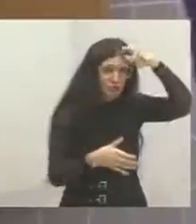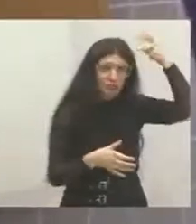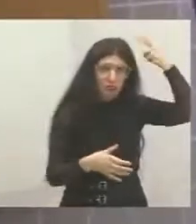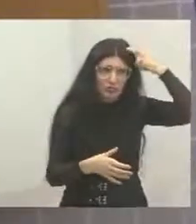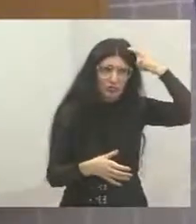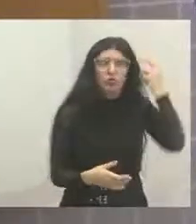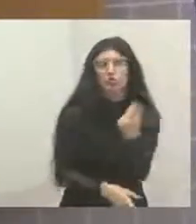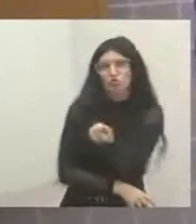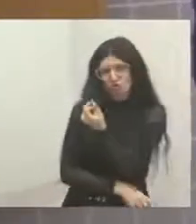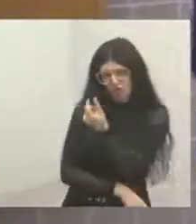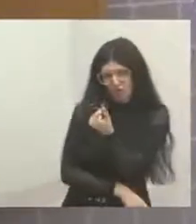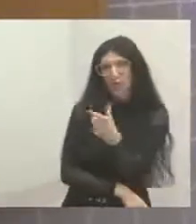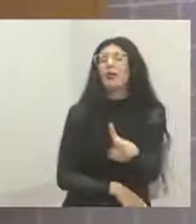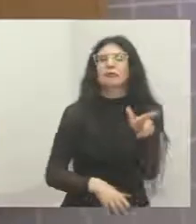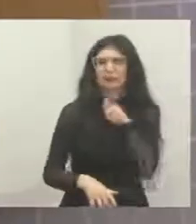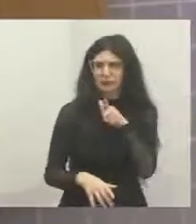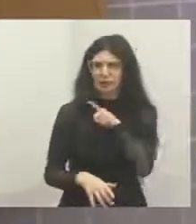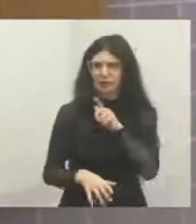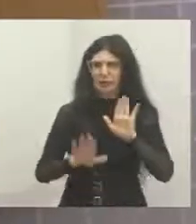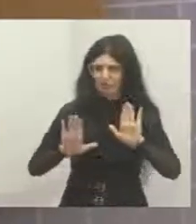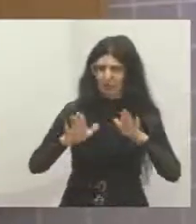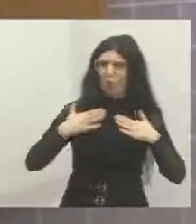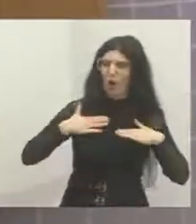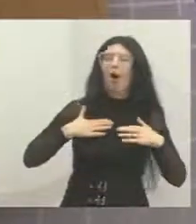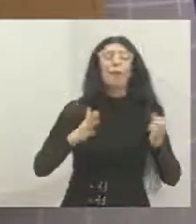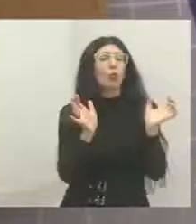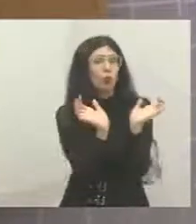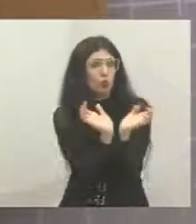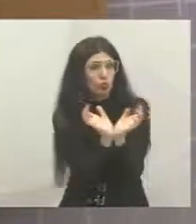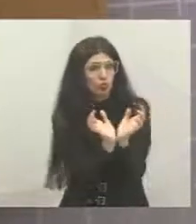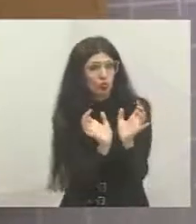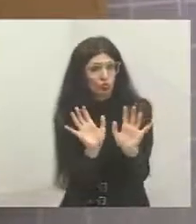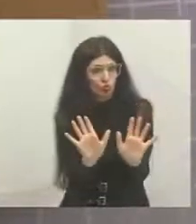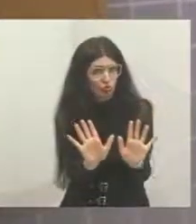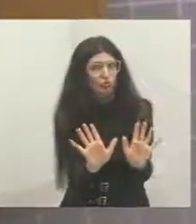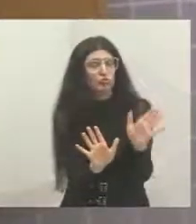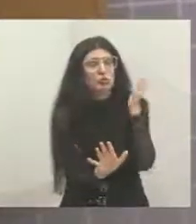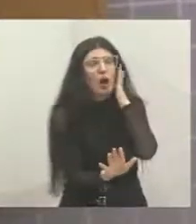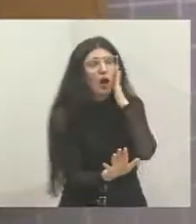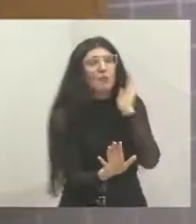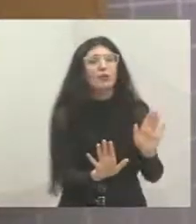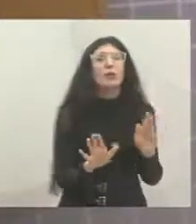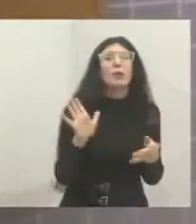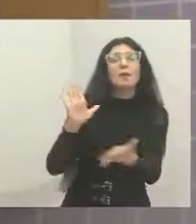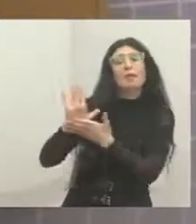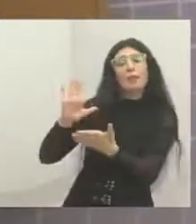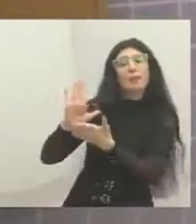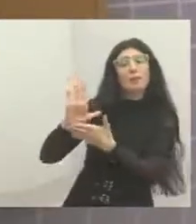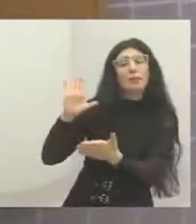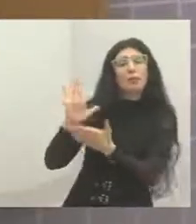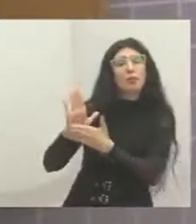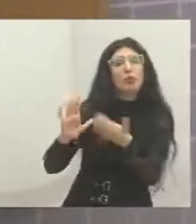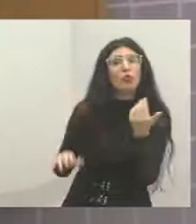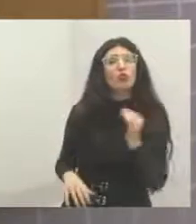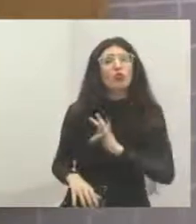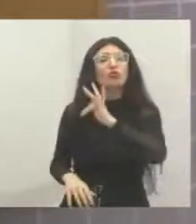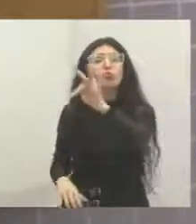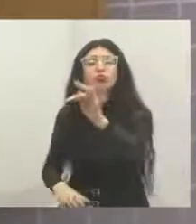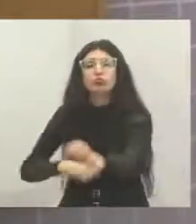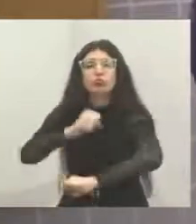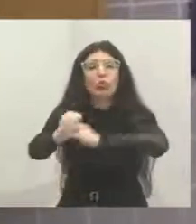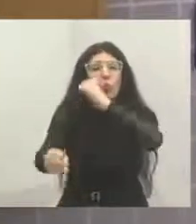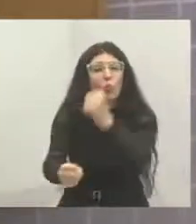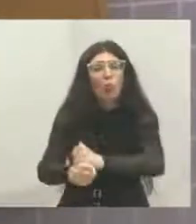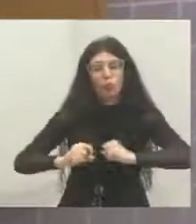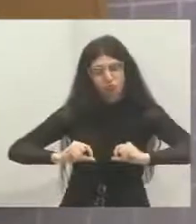vai ter uma estimativa que a equipe do orçamento vai estar propondo para vocês para a meta para o ano que vem. Ponto. Só que pode